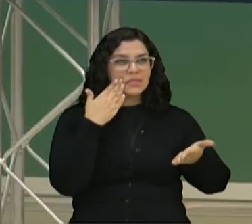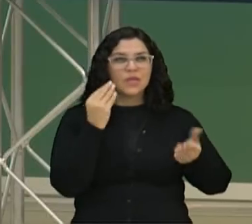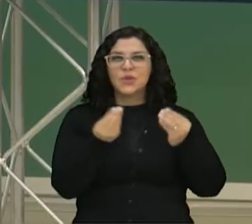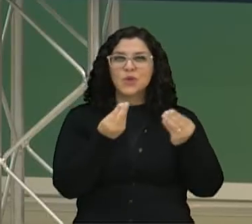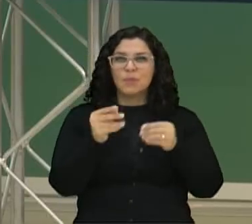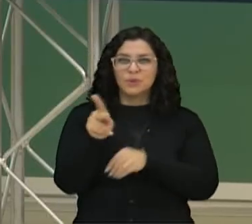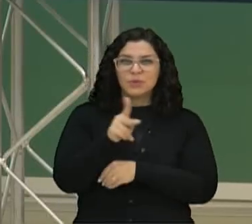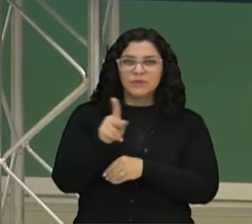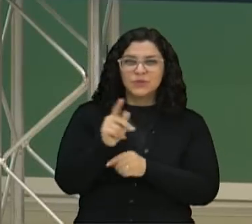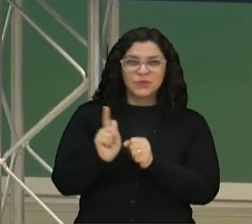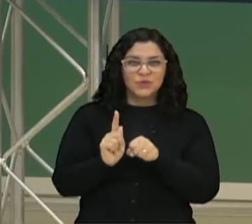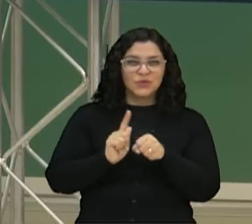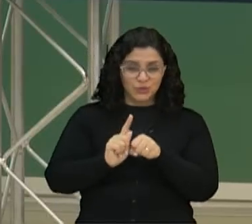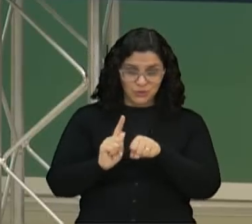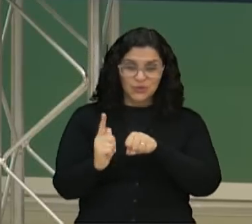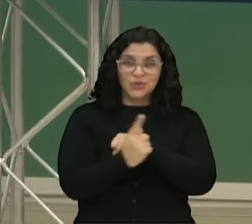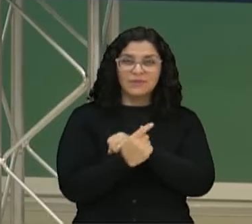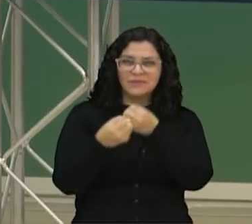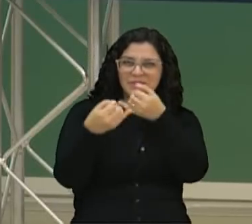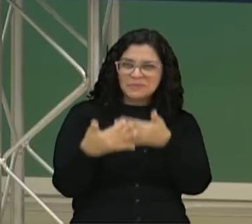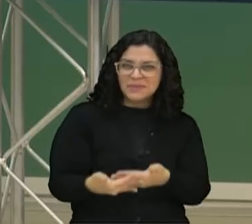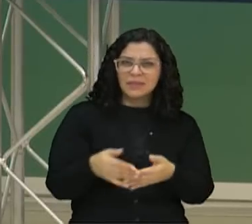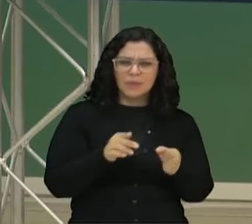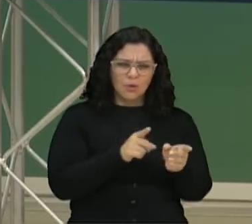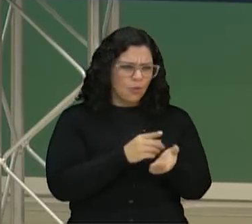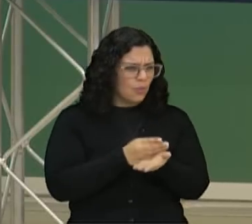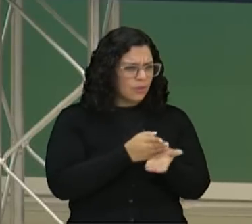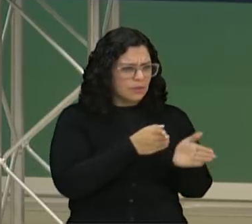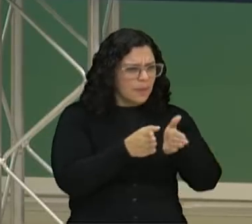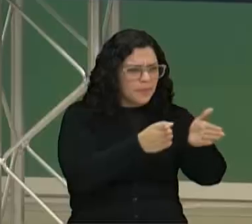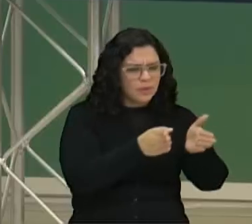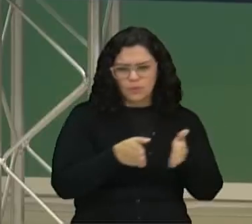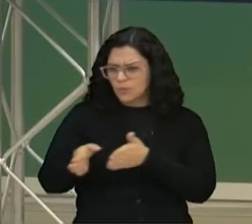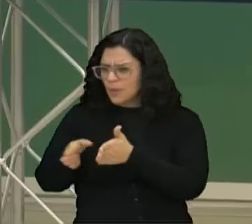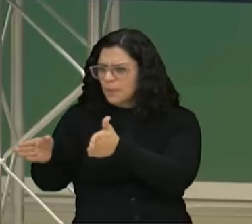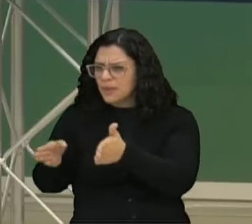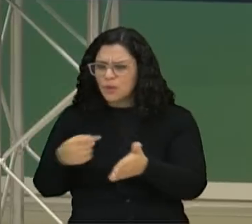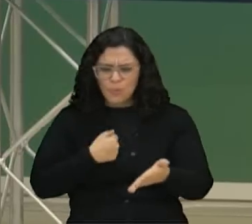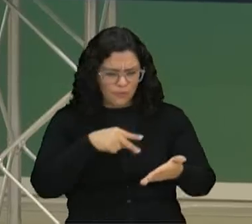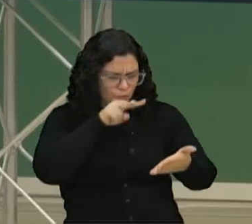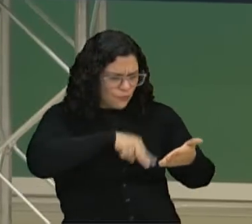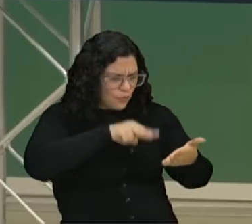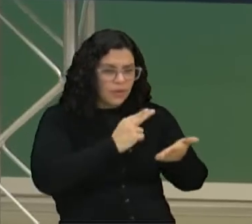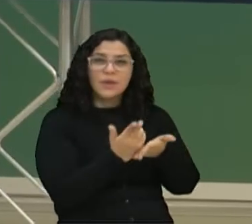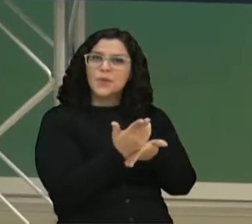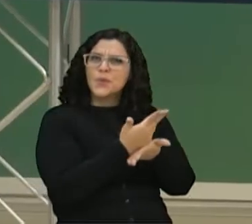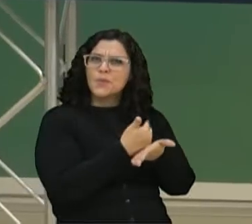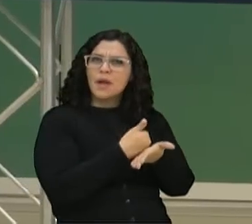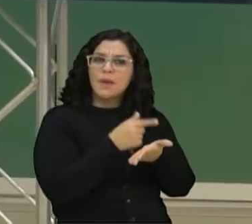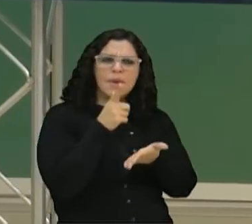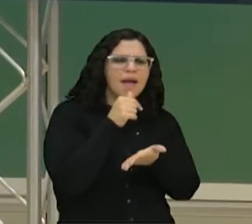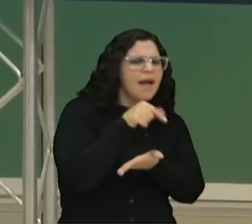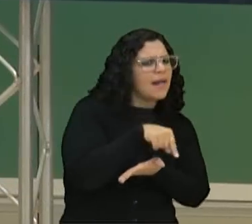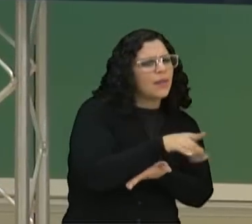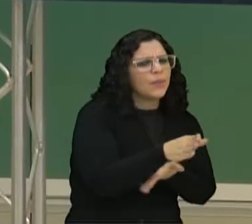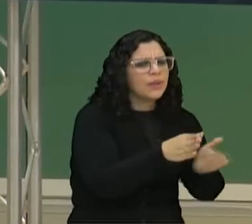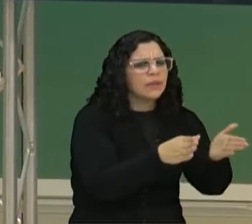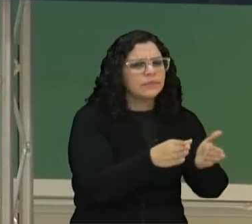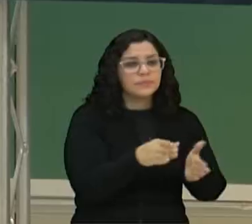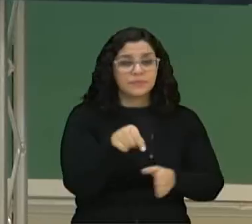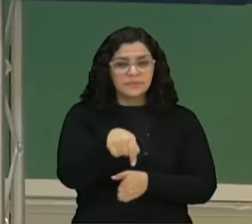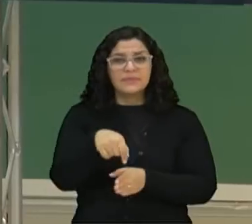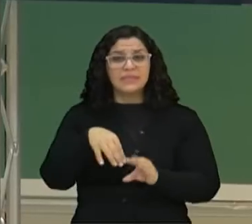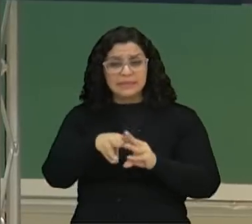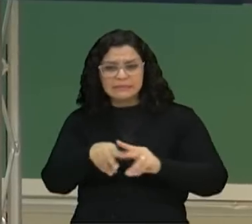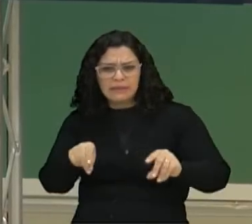para os professores de geografia de vocês, né? Como se orientar, como interpretar esse mapa, onde é que é rio, onde é que é terra, onde é que é mar,